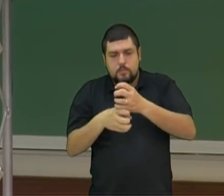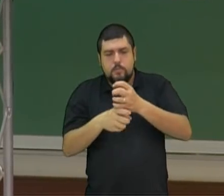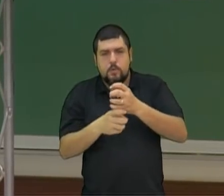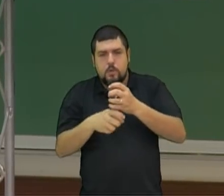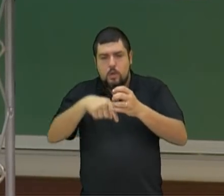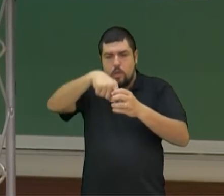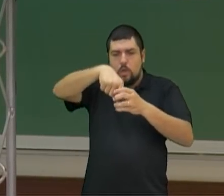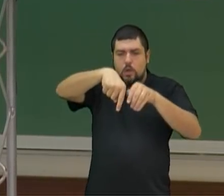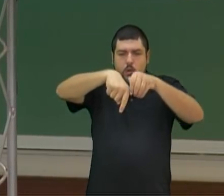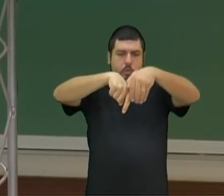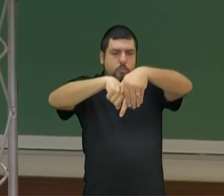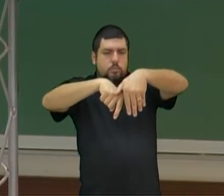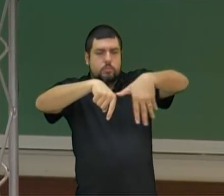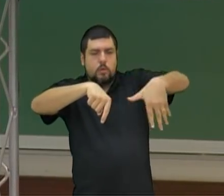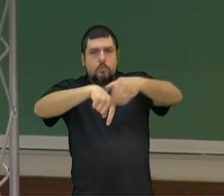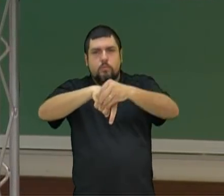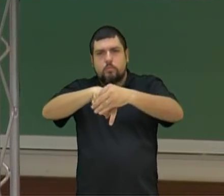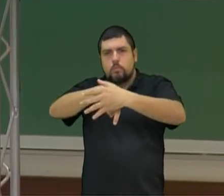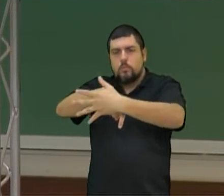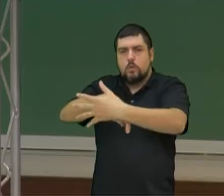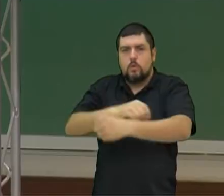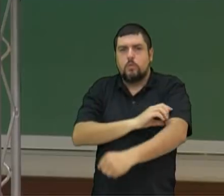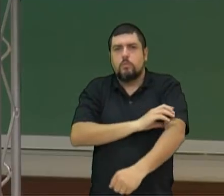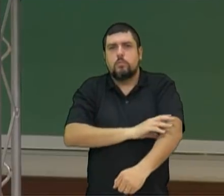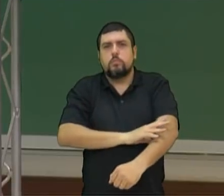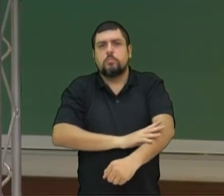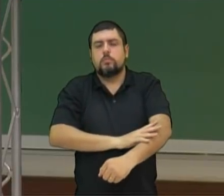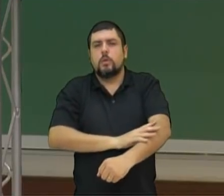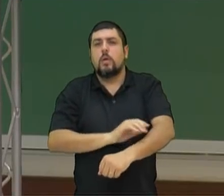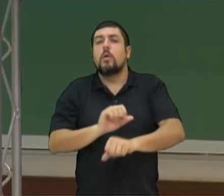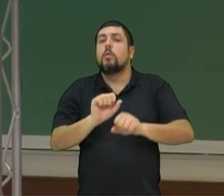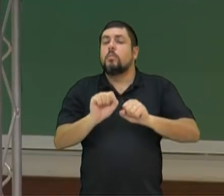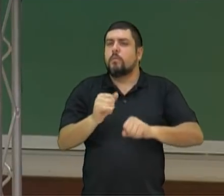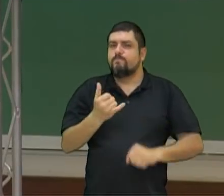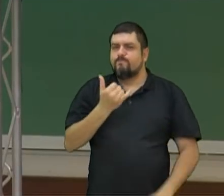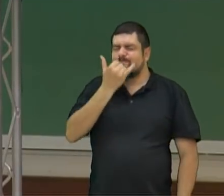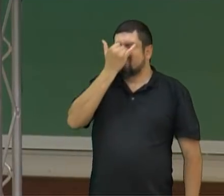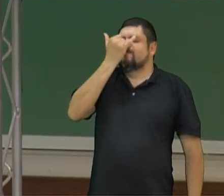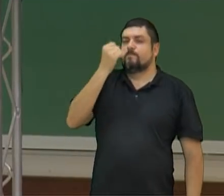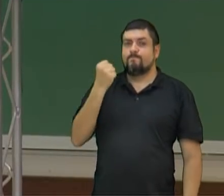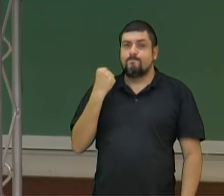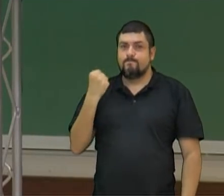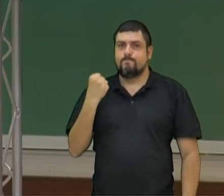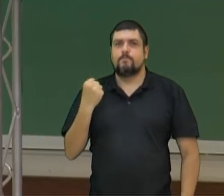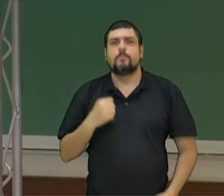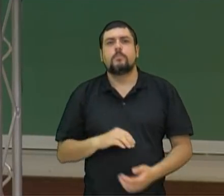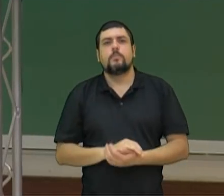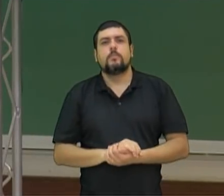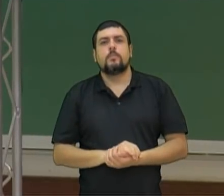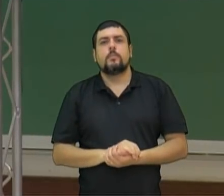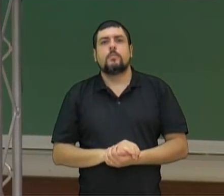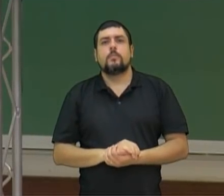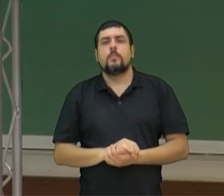pessoa pode ter, sim, consequências não muito boas em sua vida. Um exemplo que eu vou trabalhar com vocês é